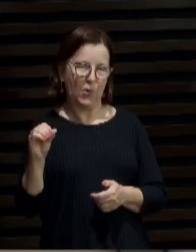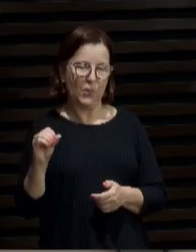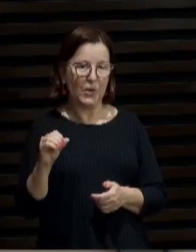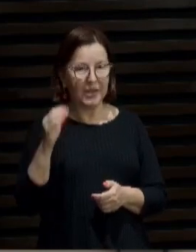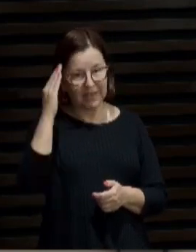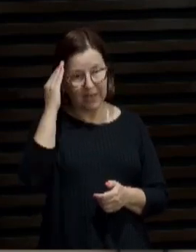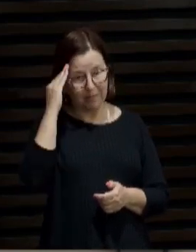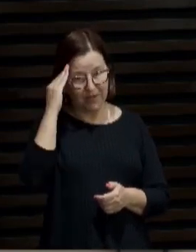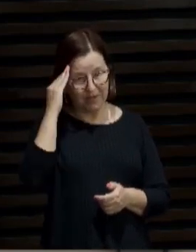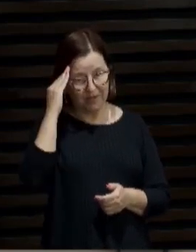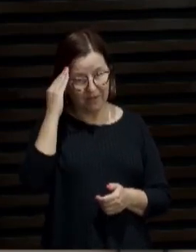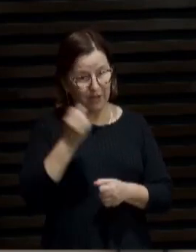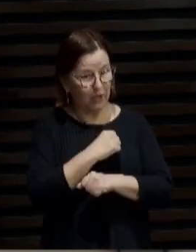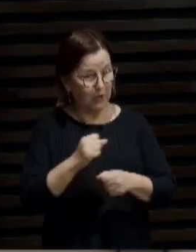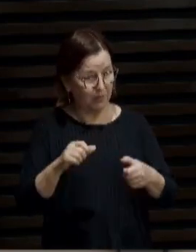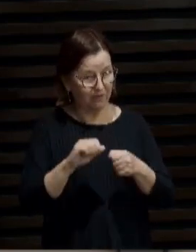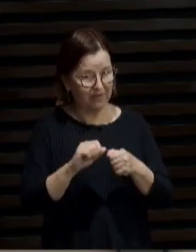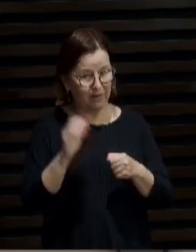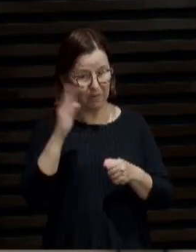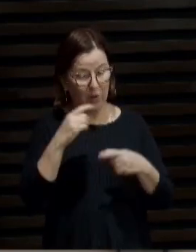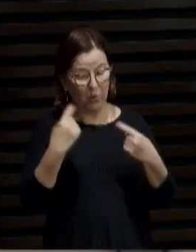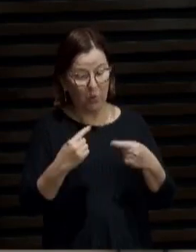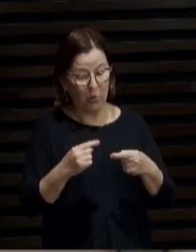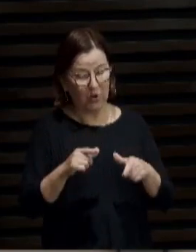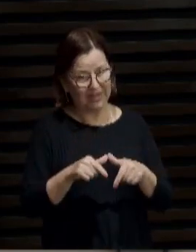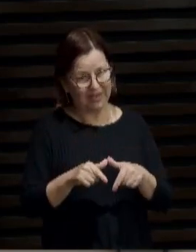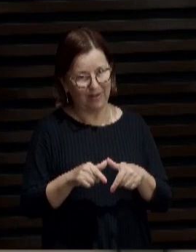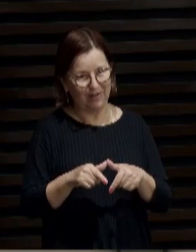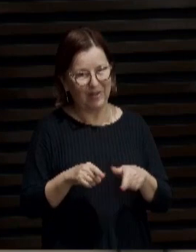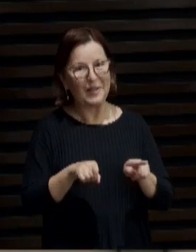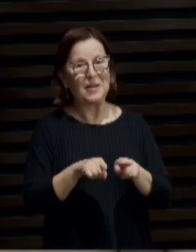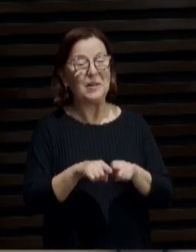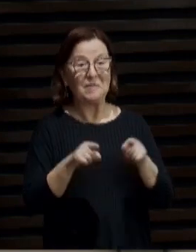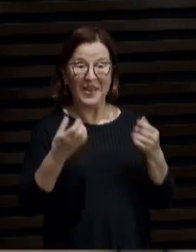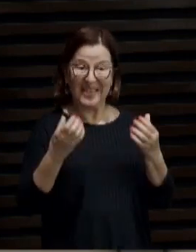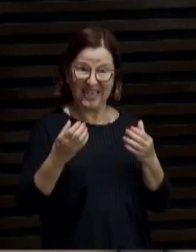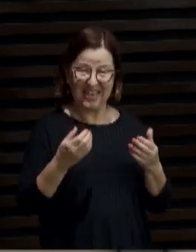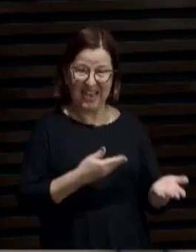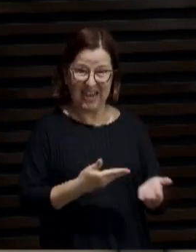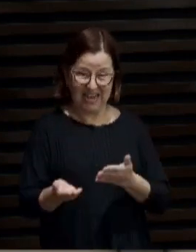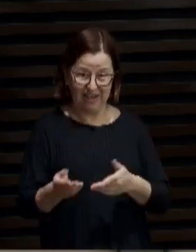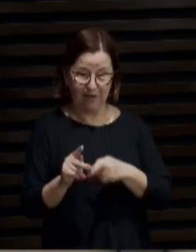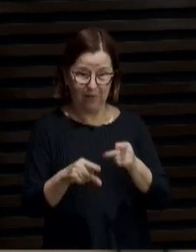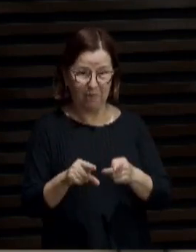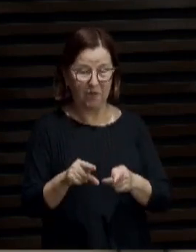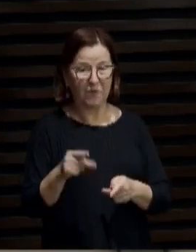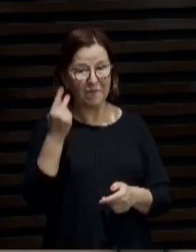Israel, mas entendeu que se ele pudesse levar algum deles a pecar, atraindo assim as consequências de uma vida de